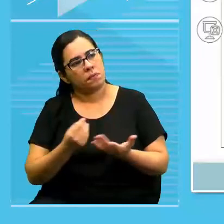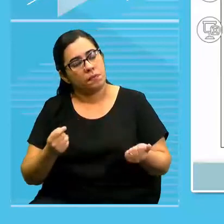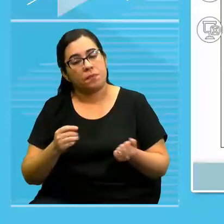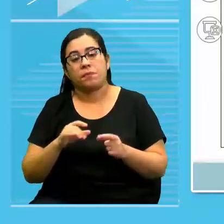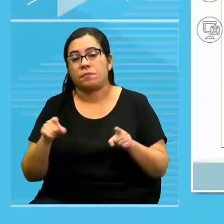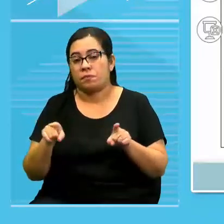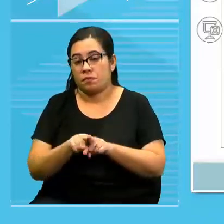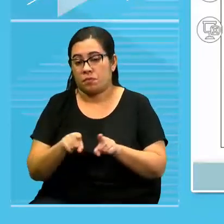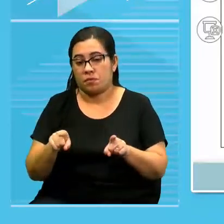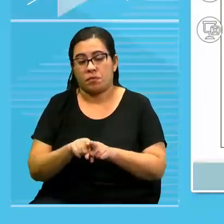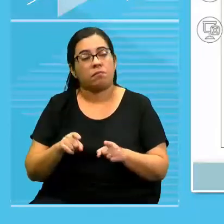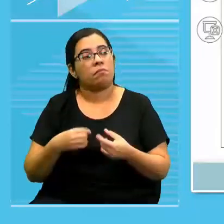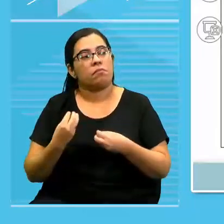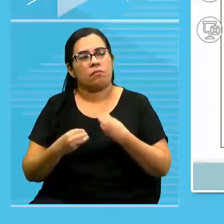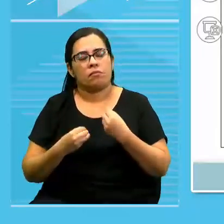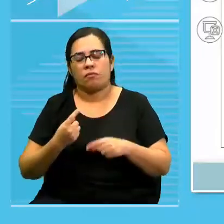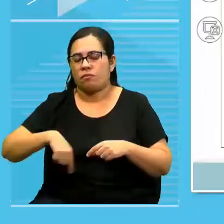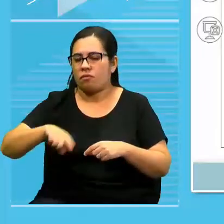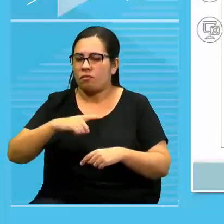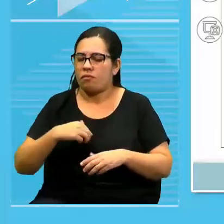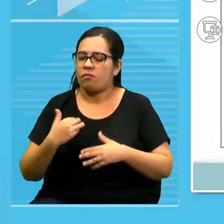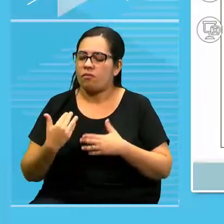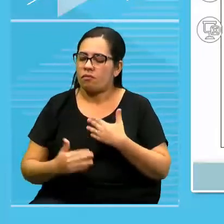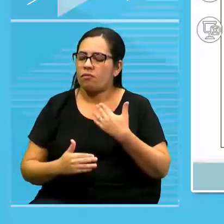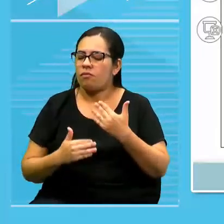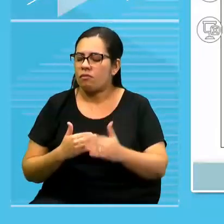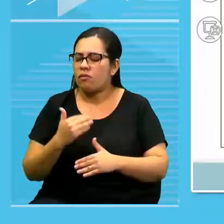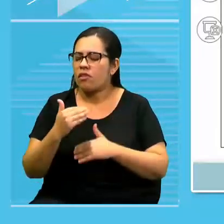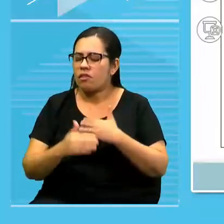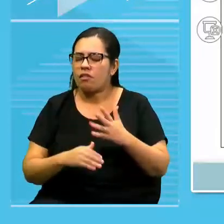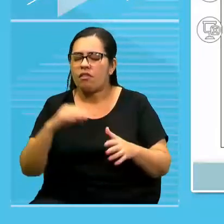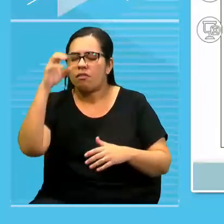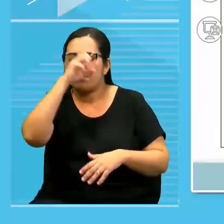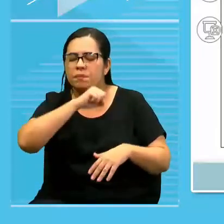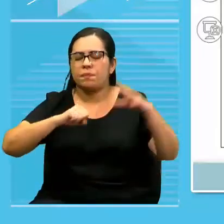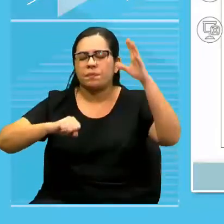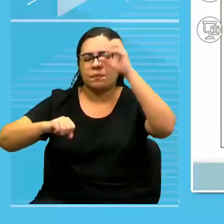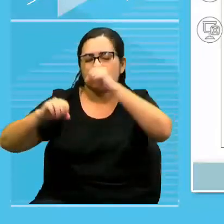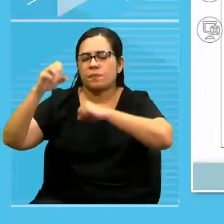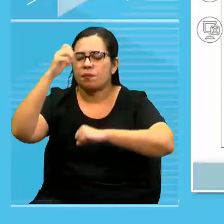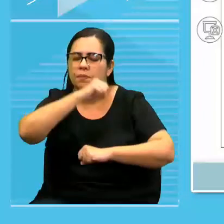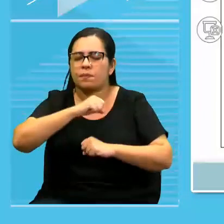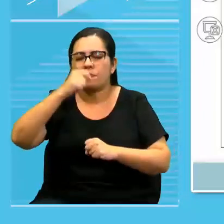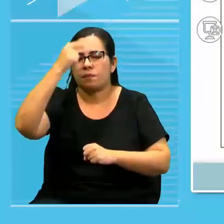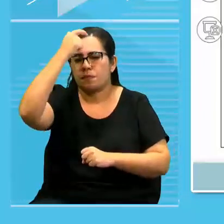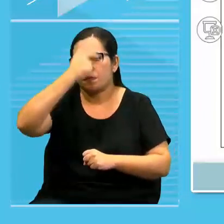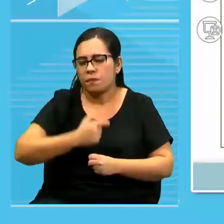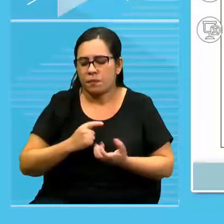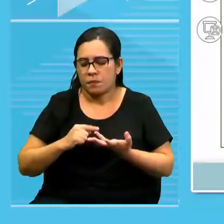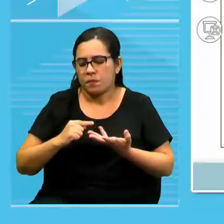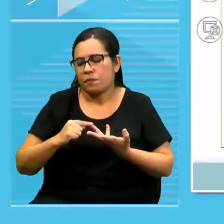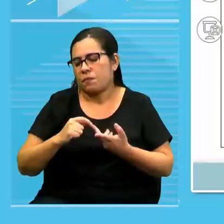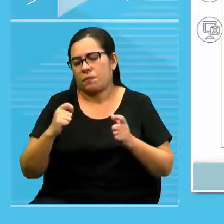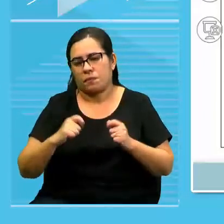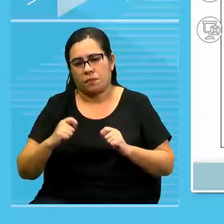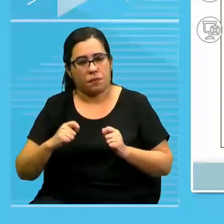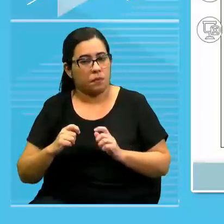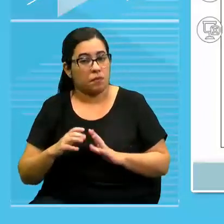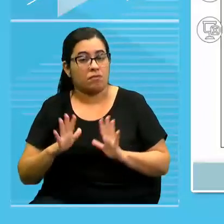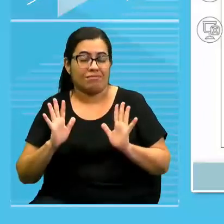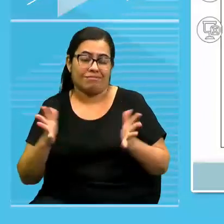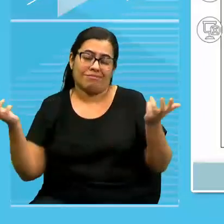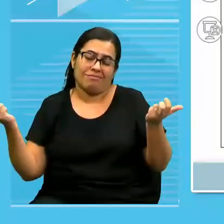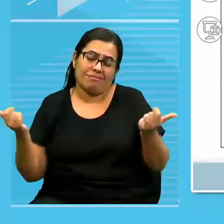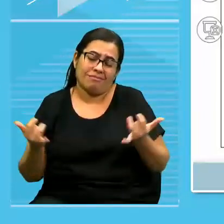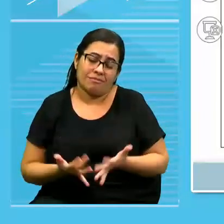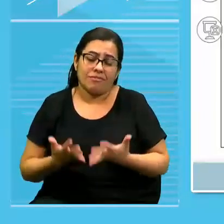a gente continua se desenvolvendo conhecendo aprendendo quem a gente é como eu falei lá no início da aula